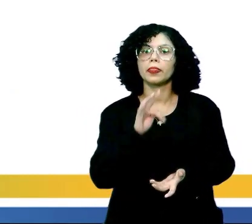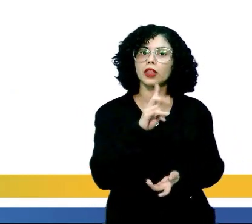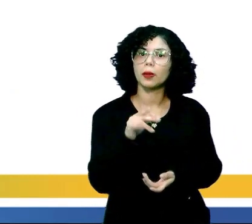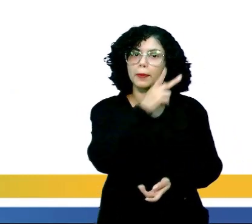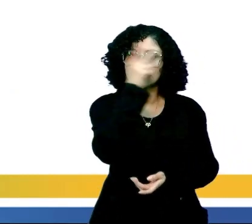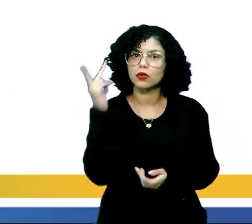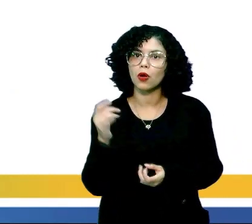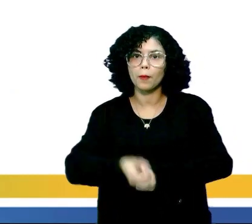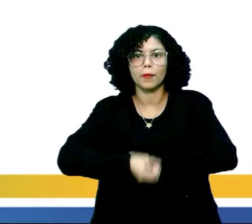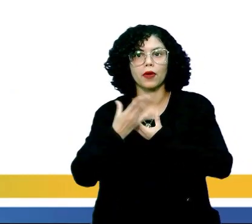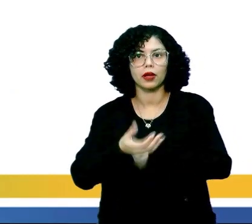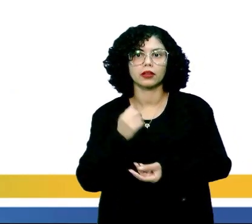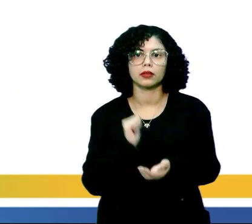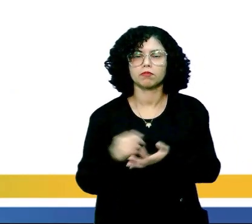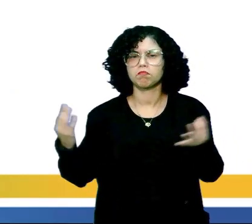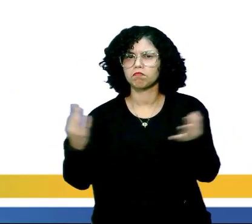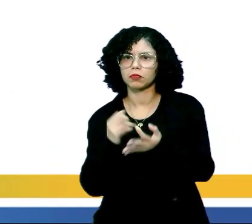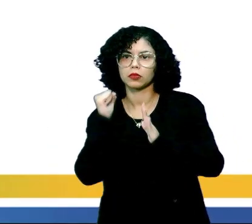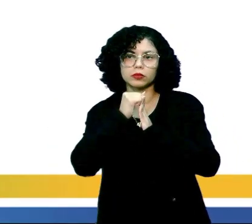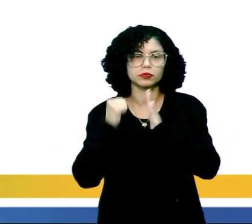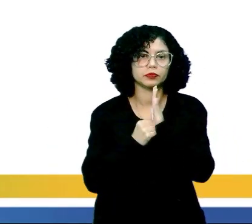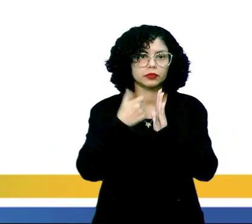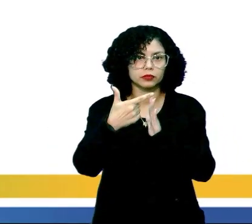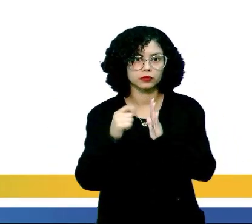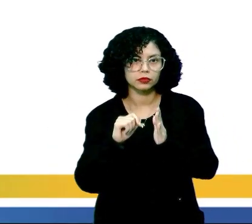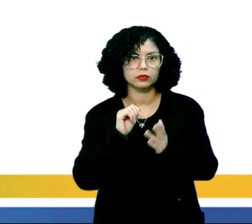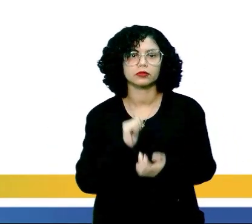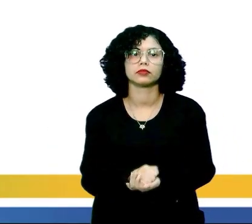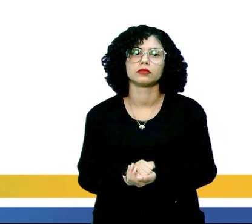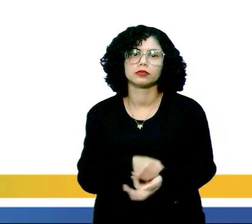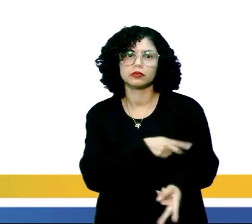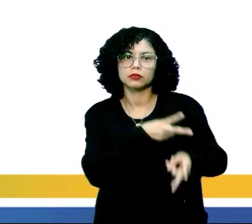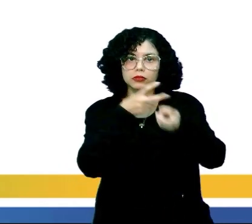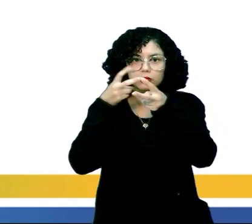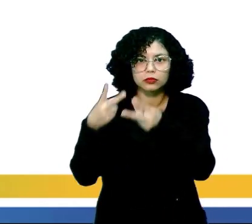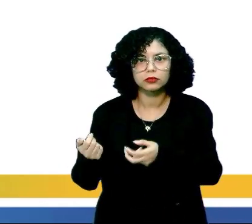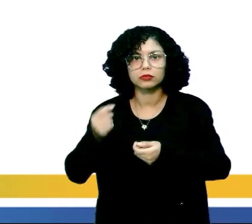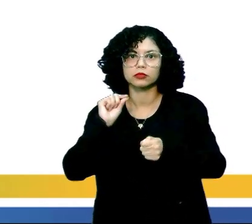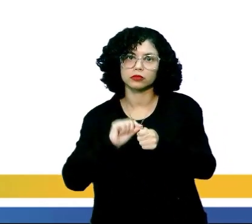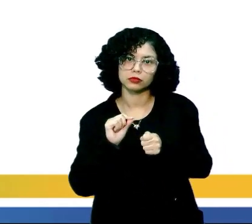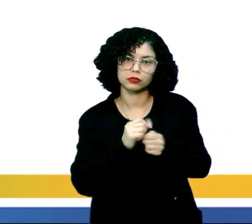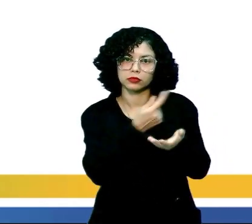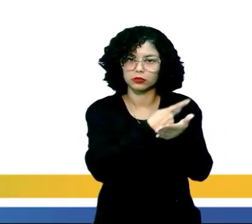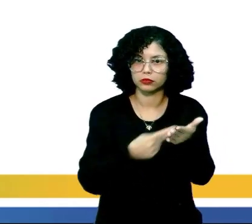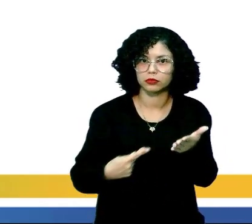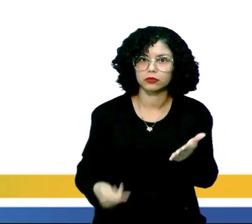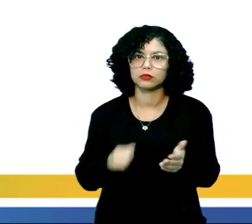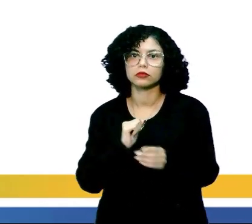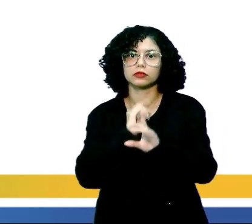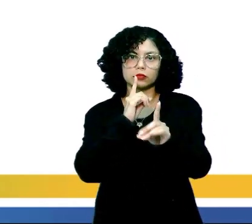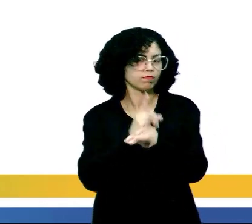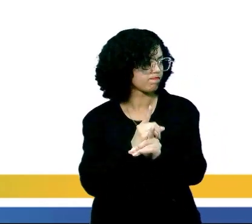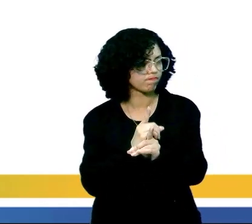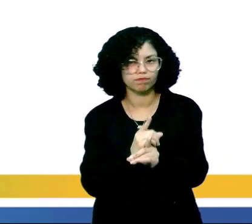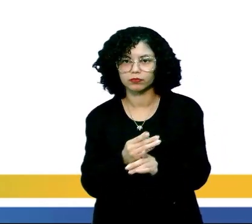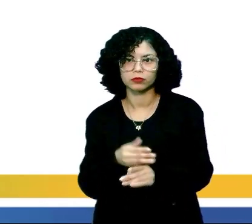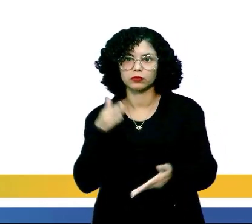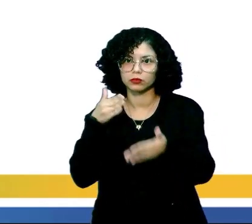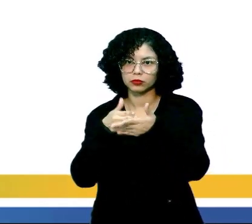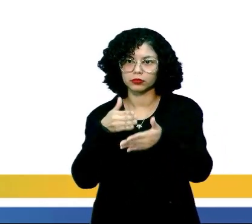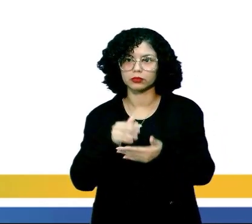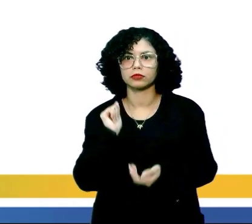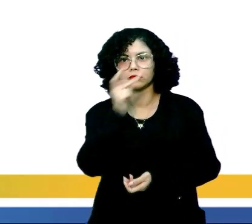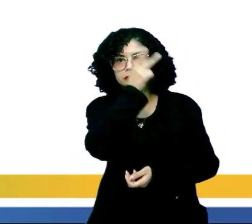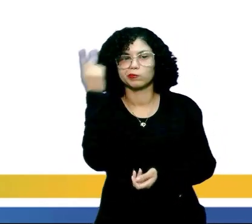Fernando Pessoa é um dos poetas mais extraordinários do século XX. Sua obsessão pelo fazer poético não